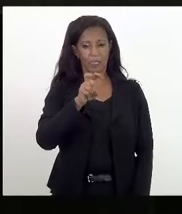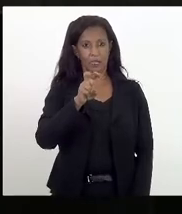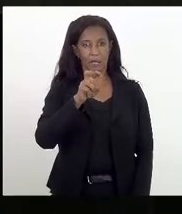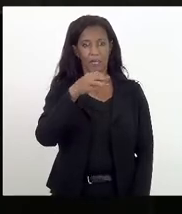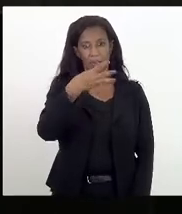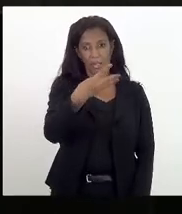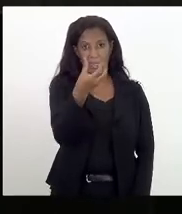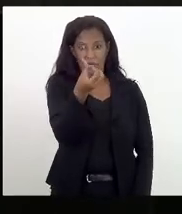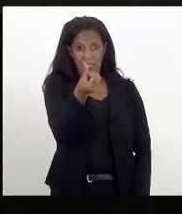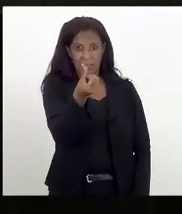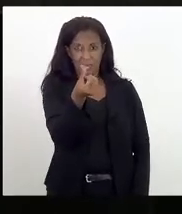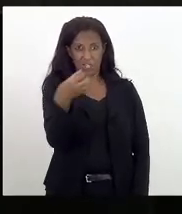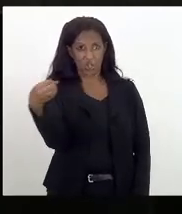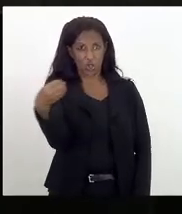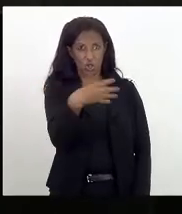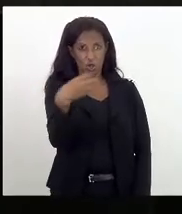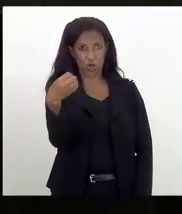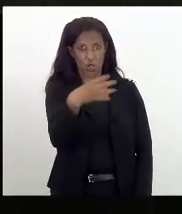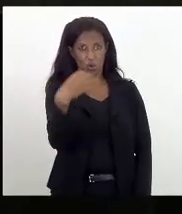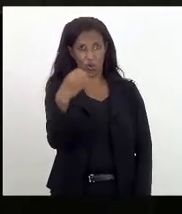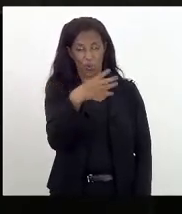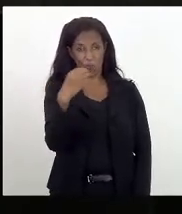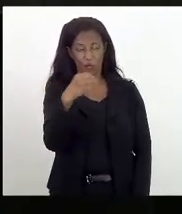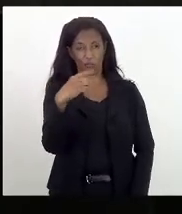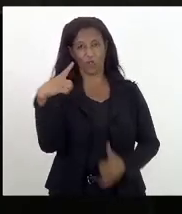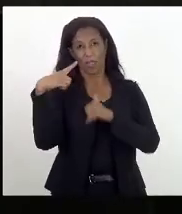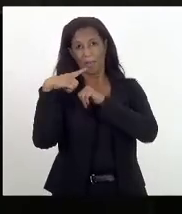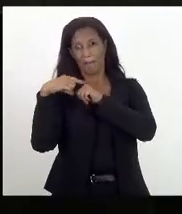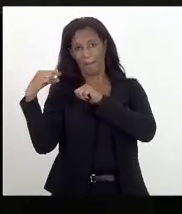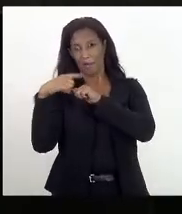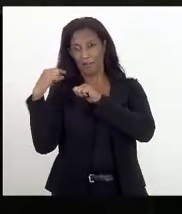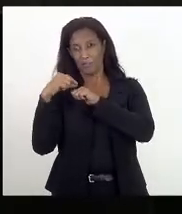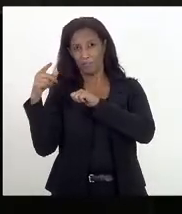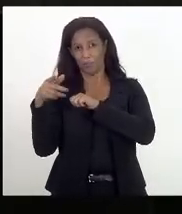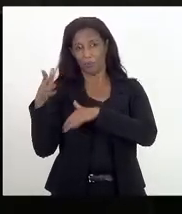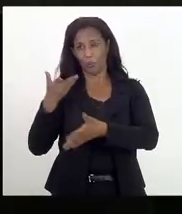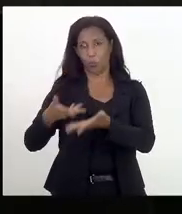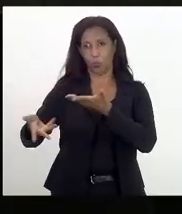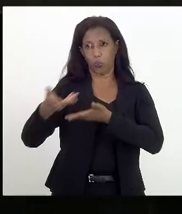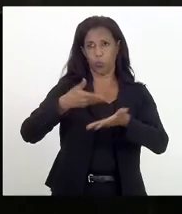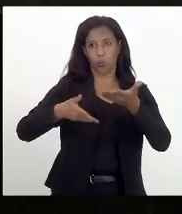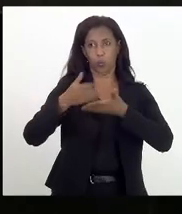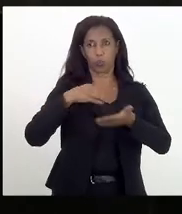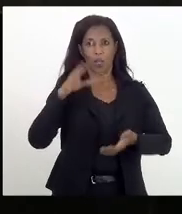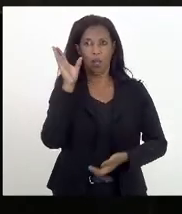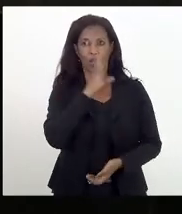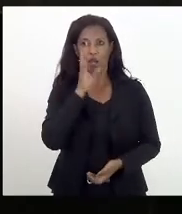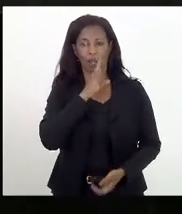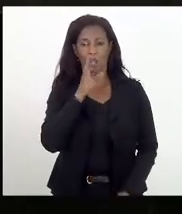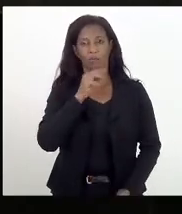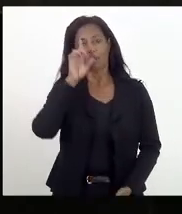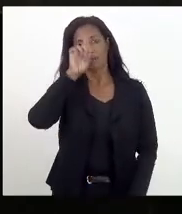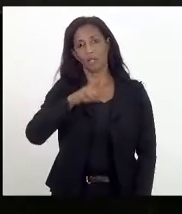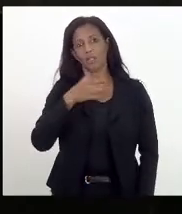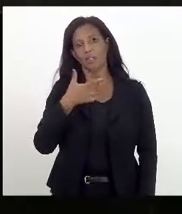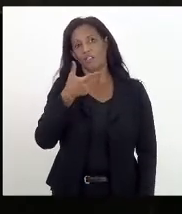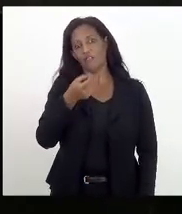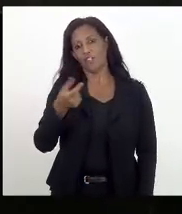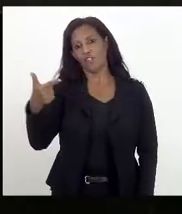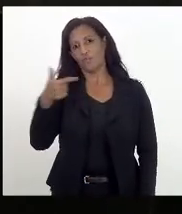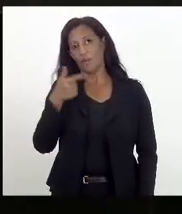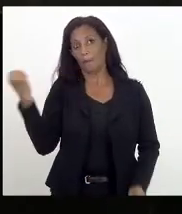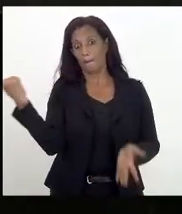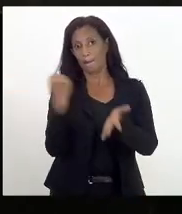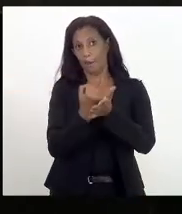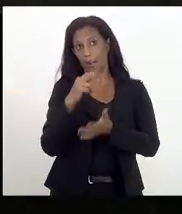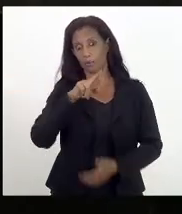mil novos negócios Deputado da Renata o auxílio emergencial vai até 2022 estendido é que está